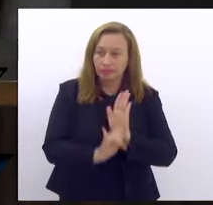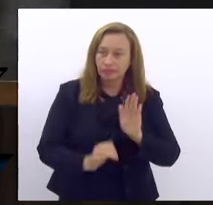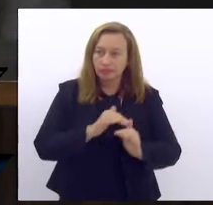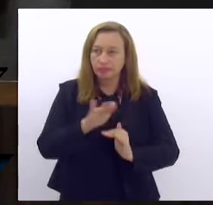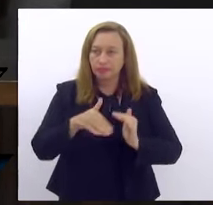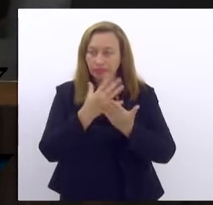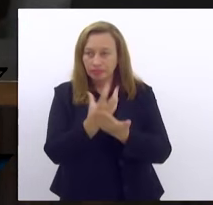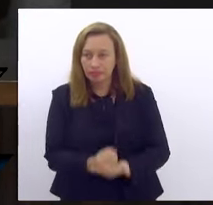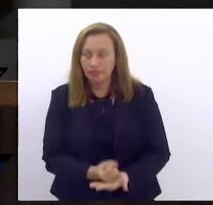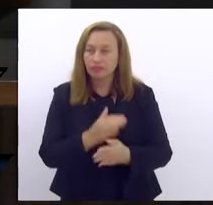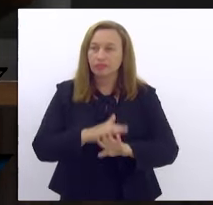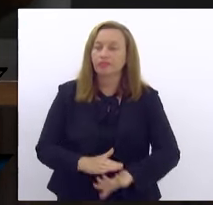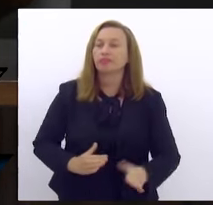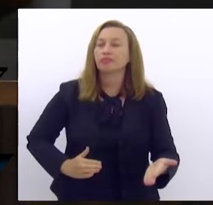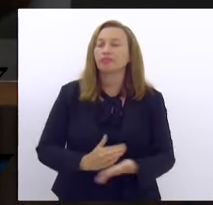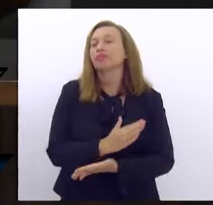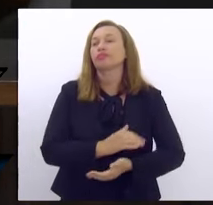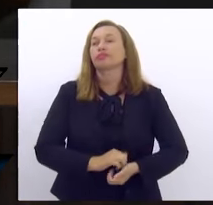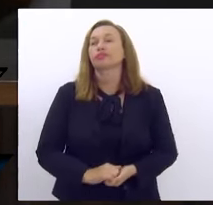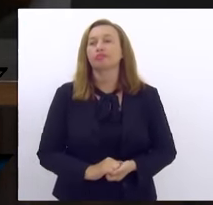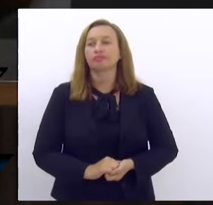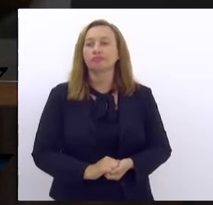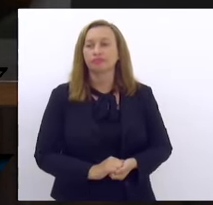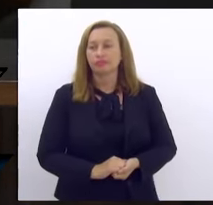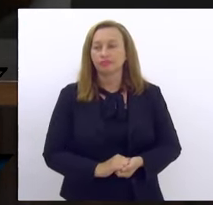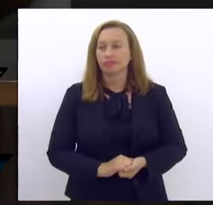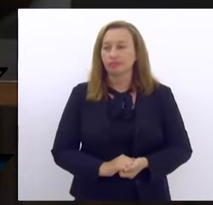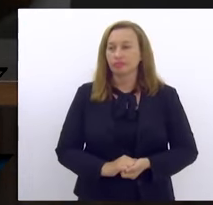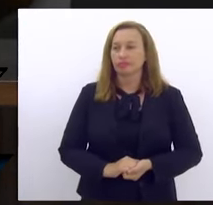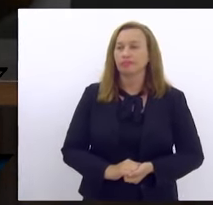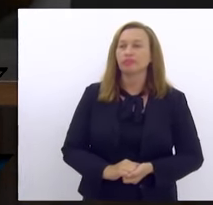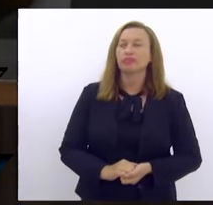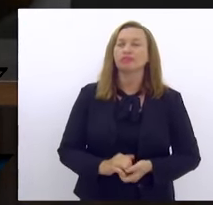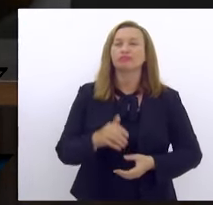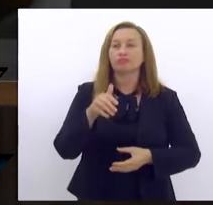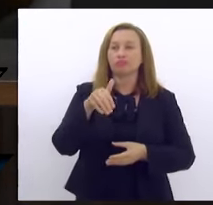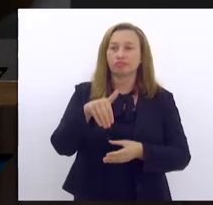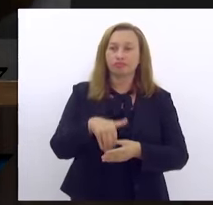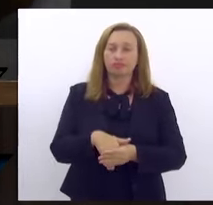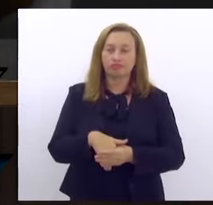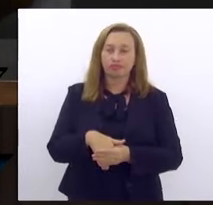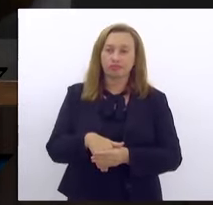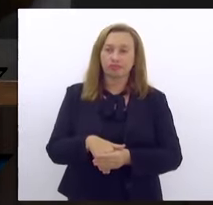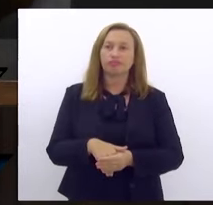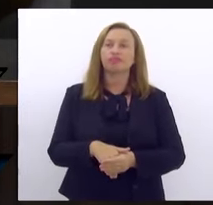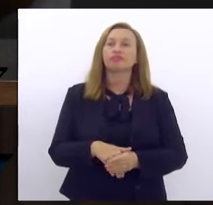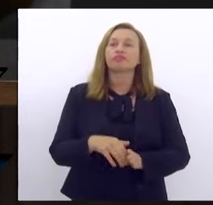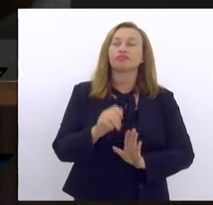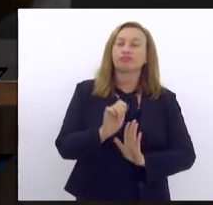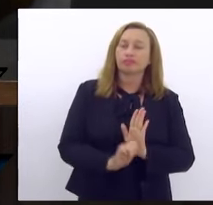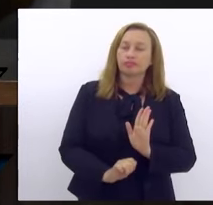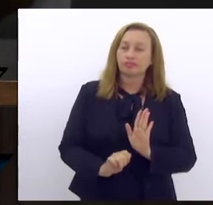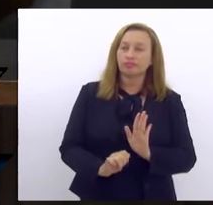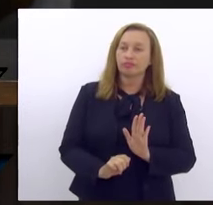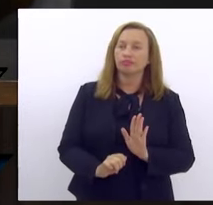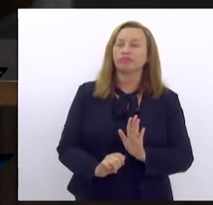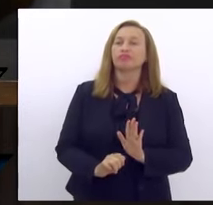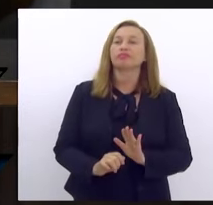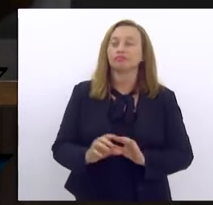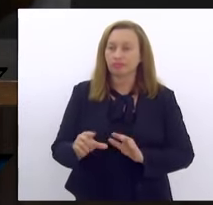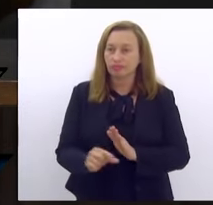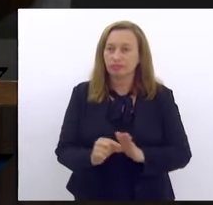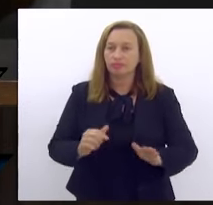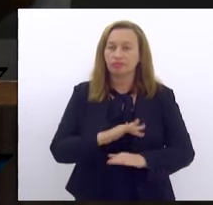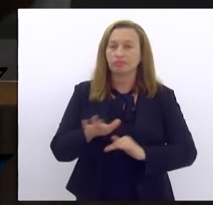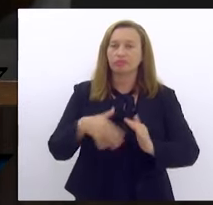aprovam, permaneçam como estão. Aprovado. Em votação, a redação do vencido assim emendados.